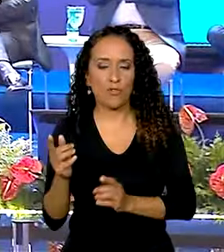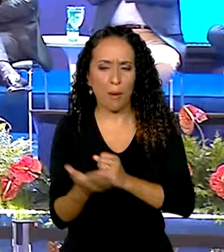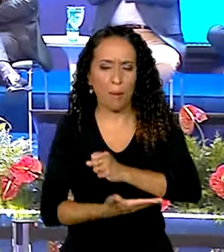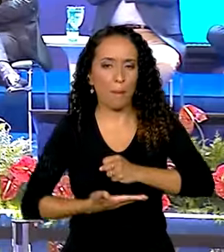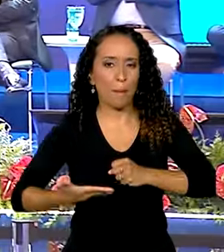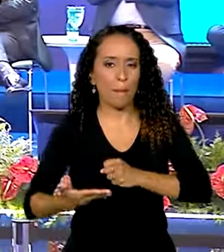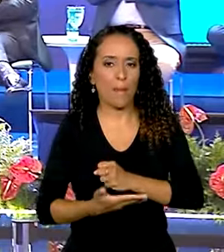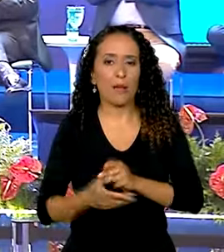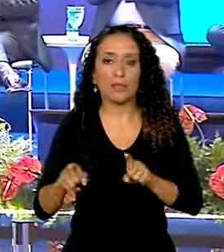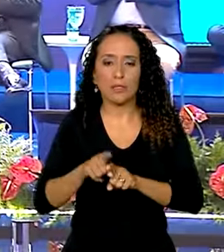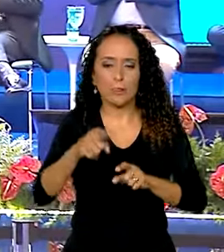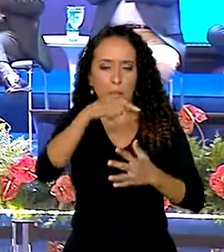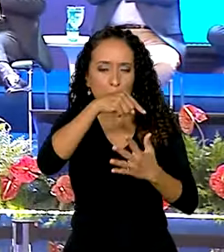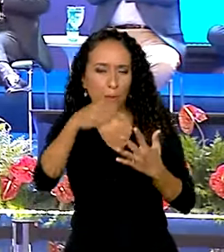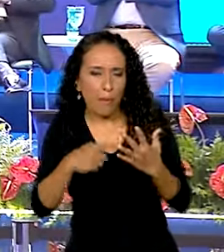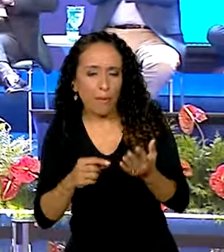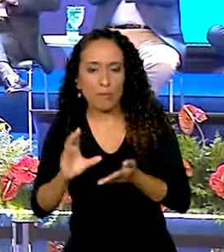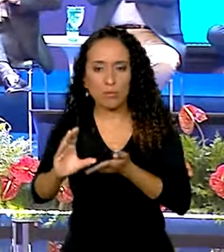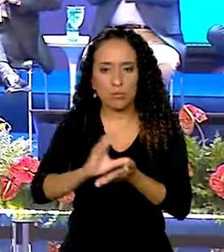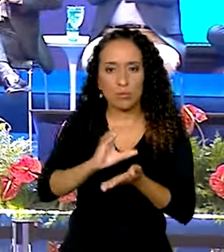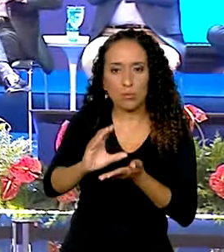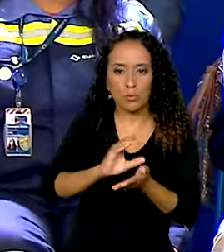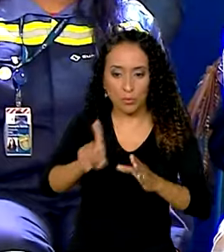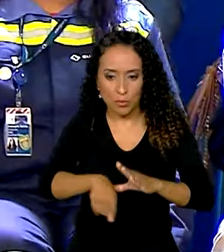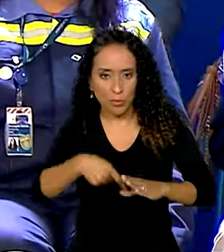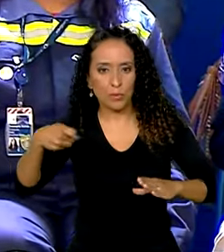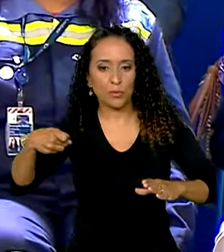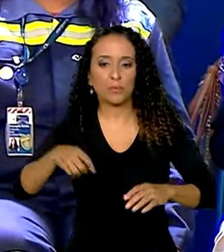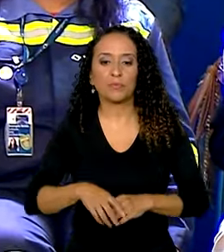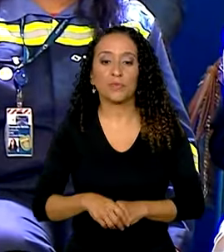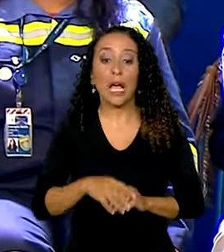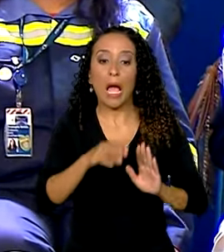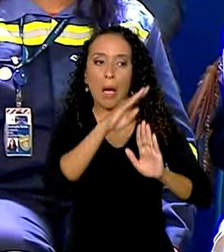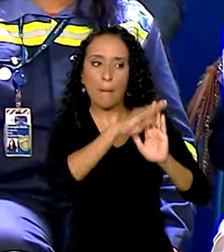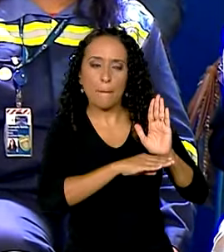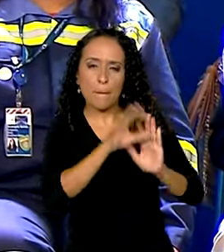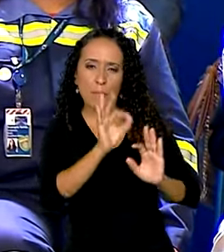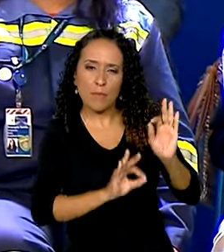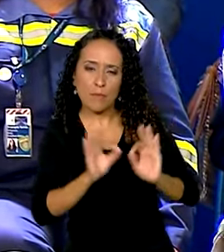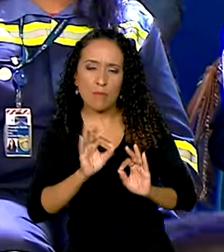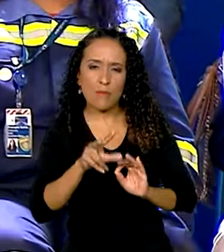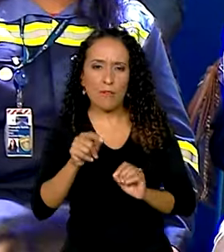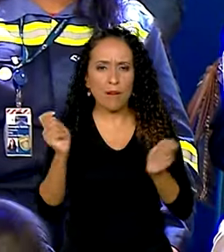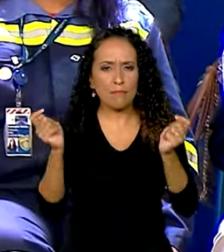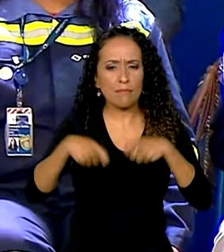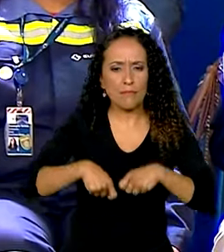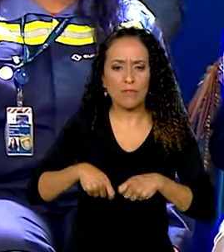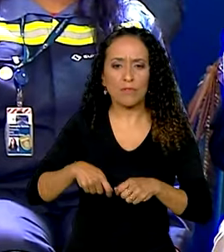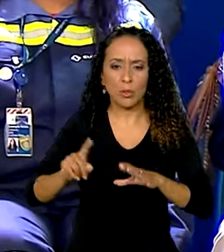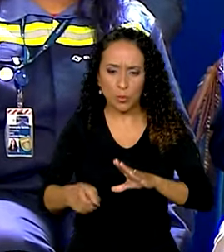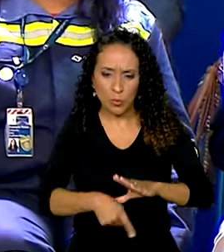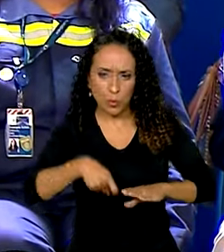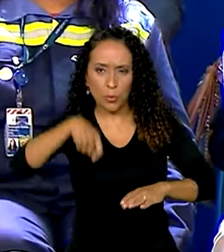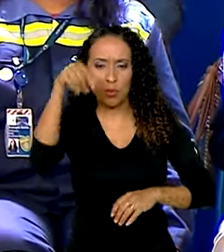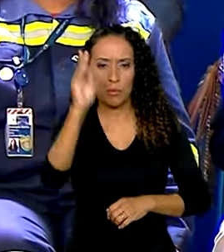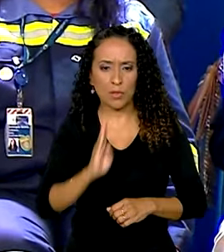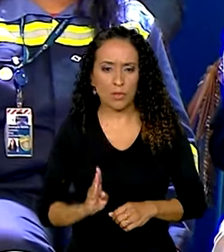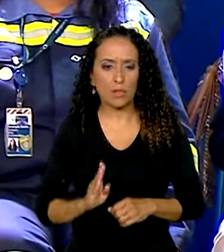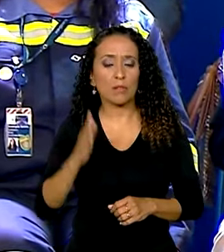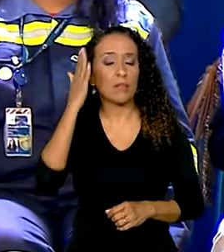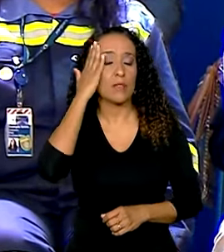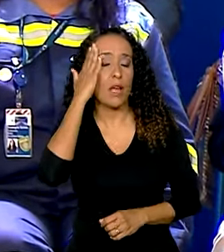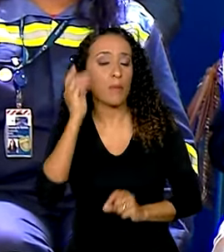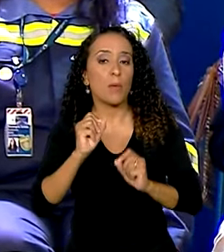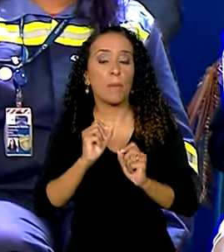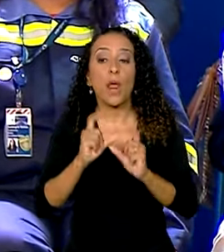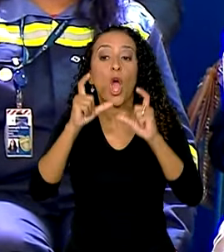Básico e Levantamento de Recursos Minerais. Esse planejamento vai permitir que essa mineração do país saiba